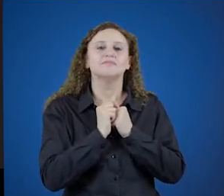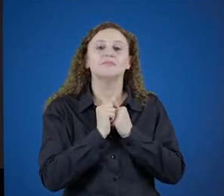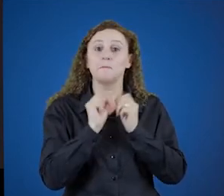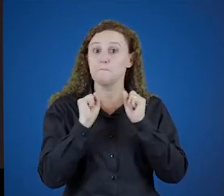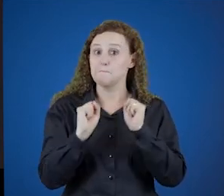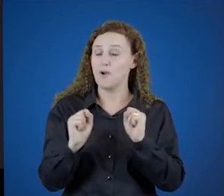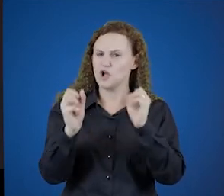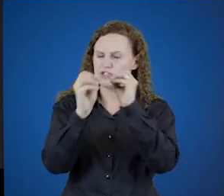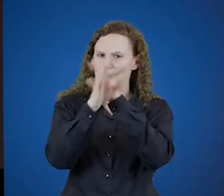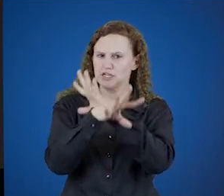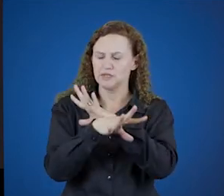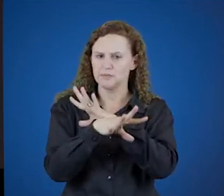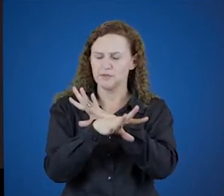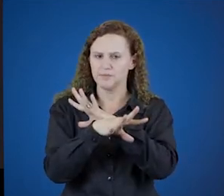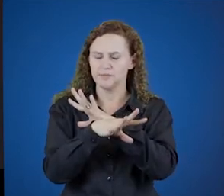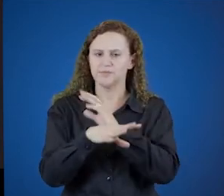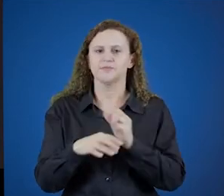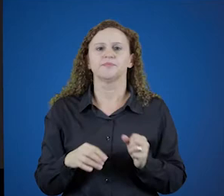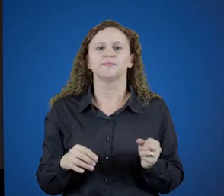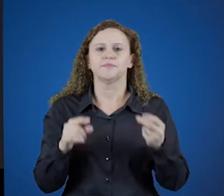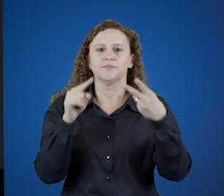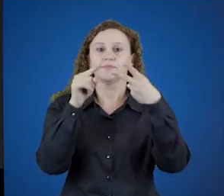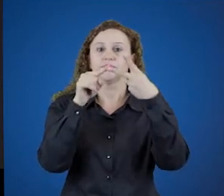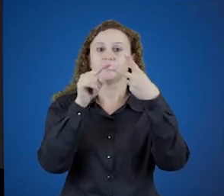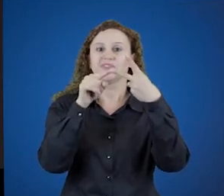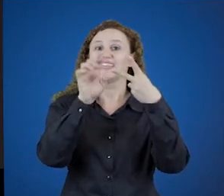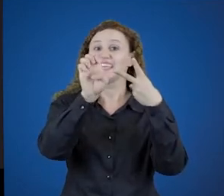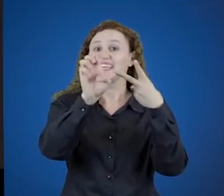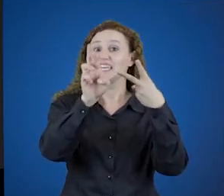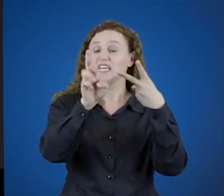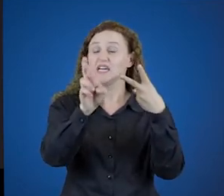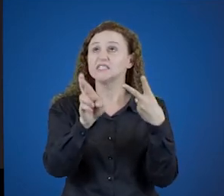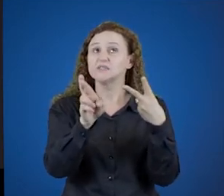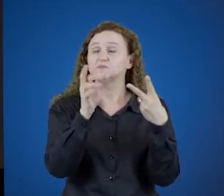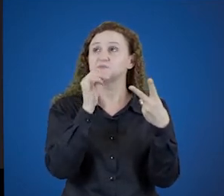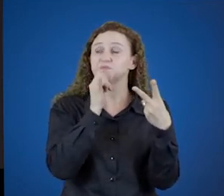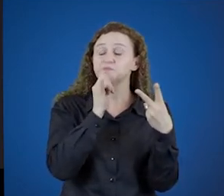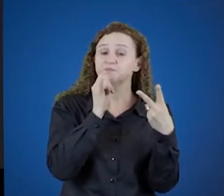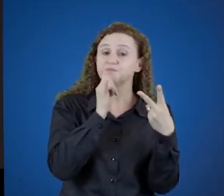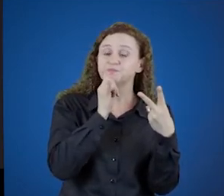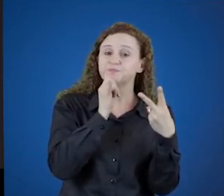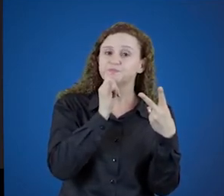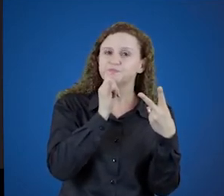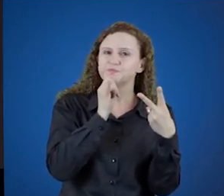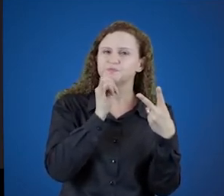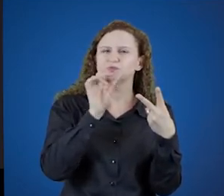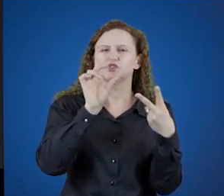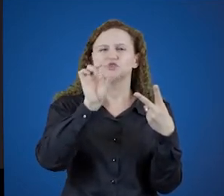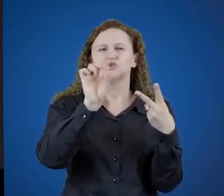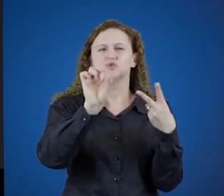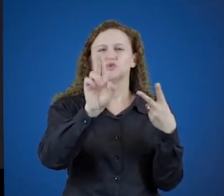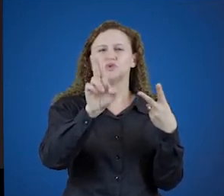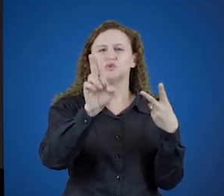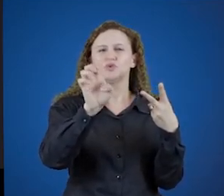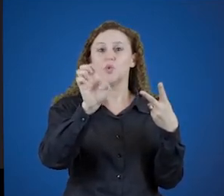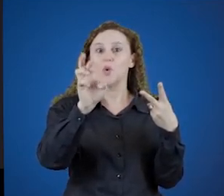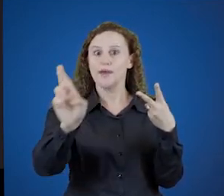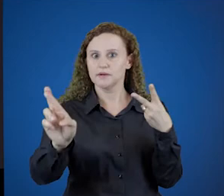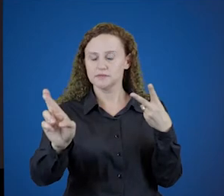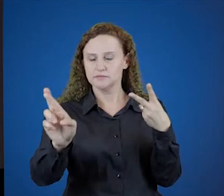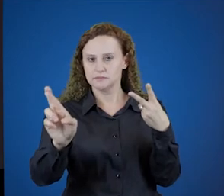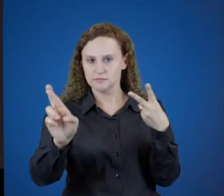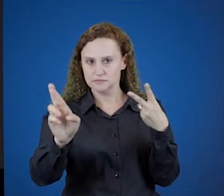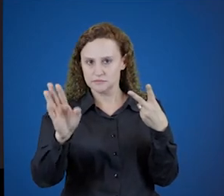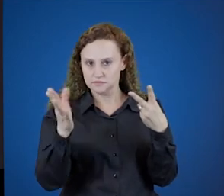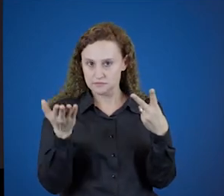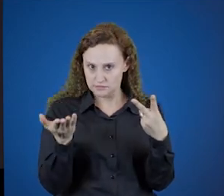que pode terminar em ir ou caso de puer